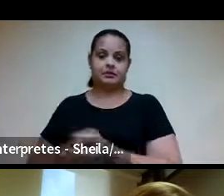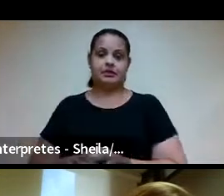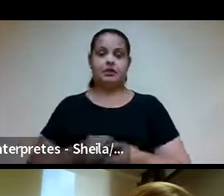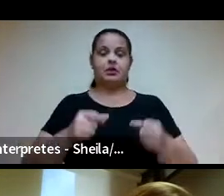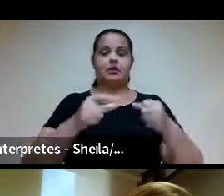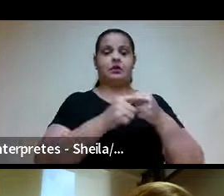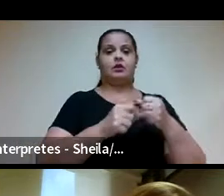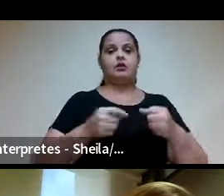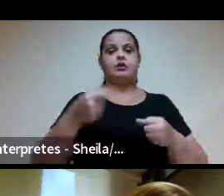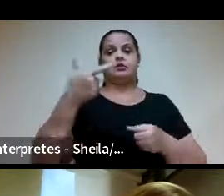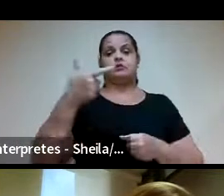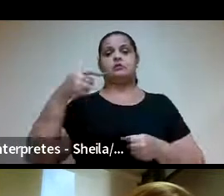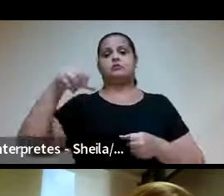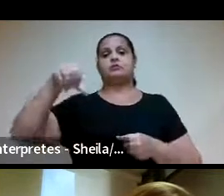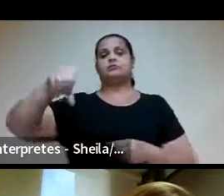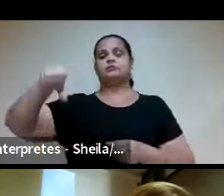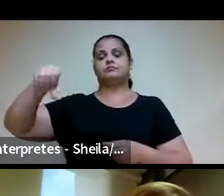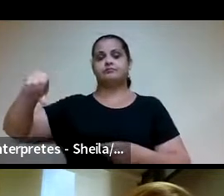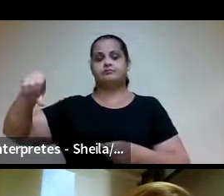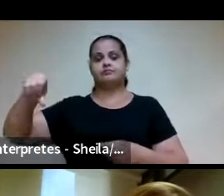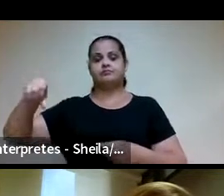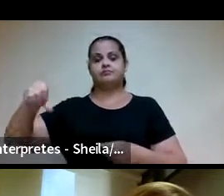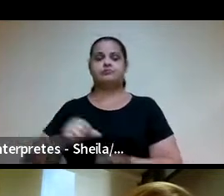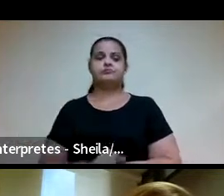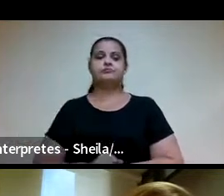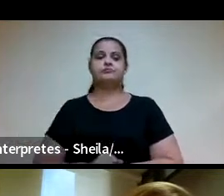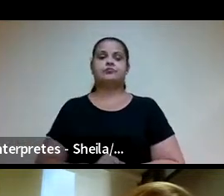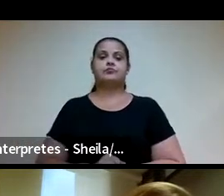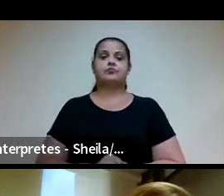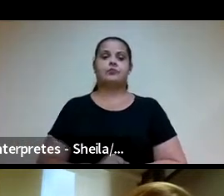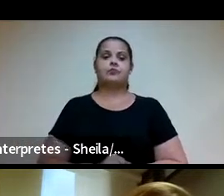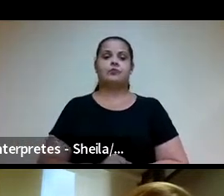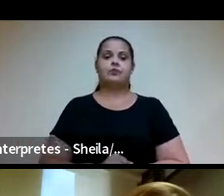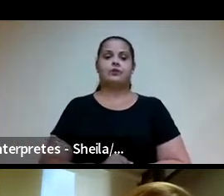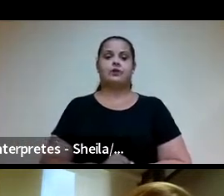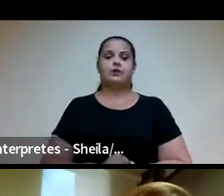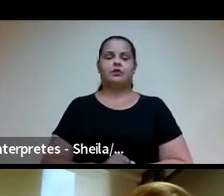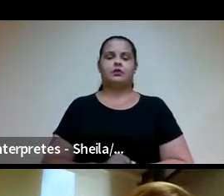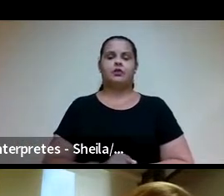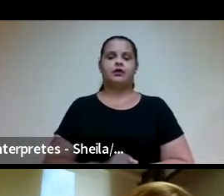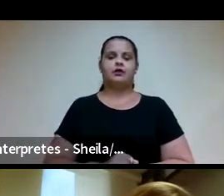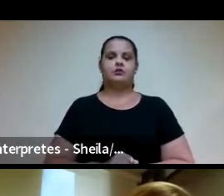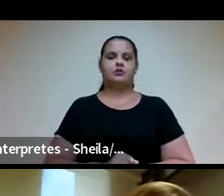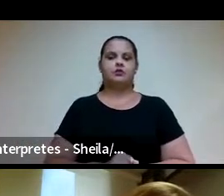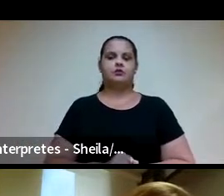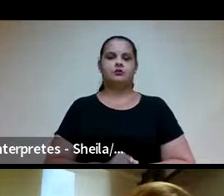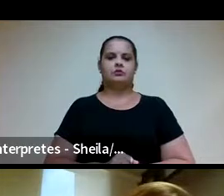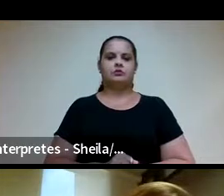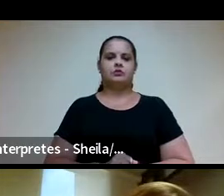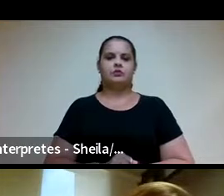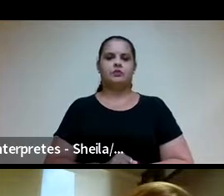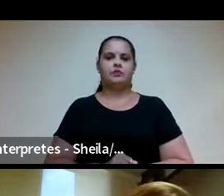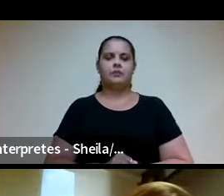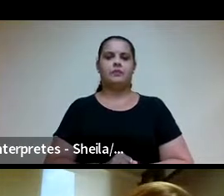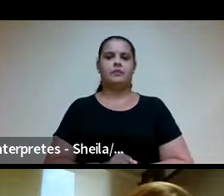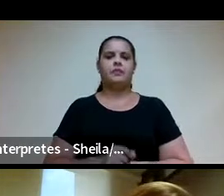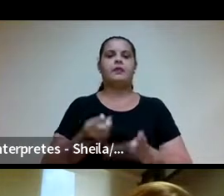Eleitoral, em tese. Testemunha de quê? Outra coisa. É